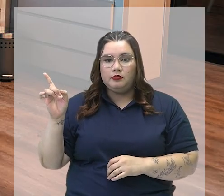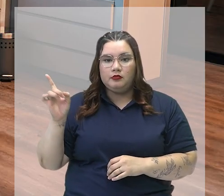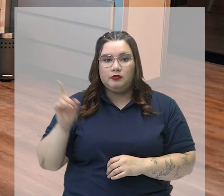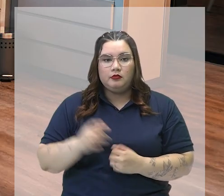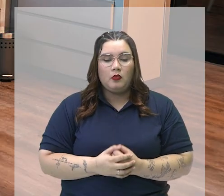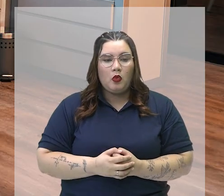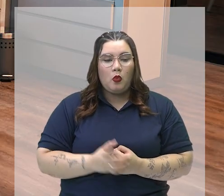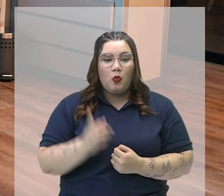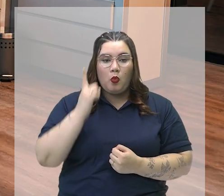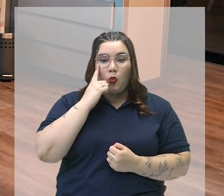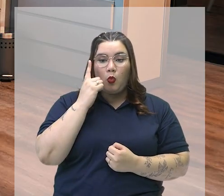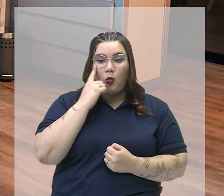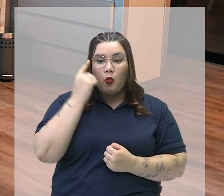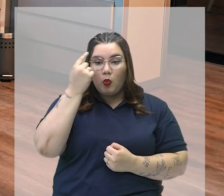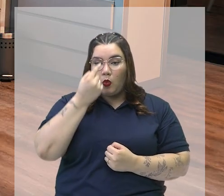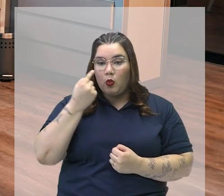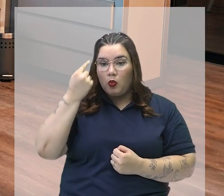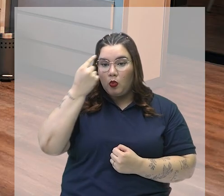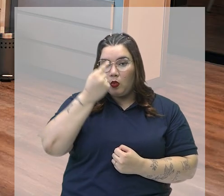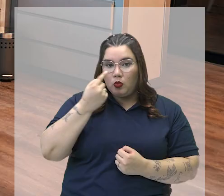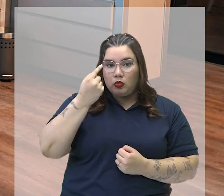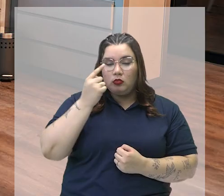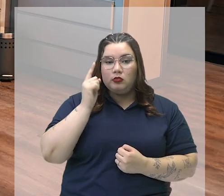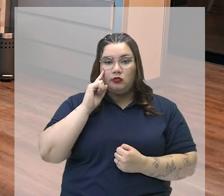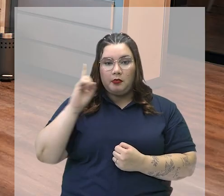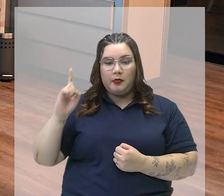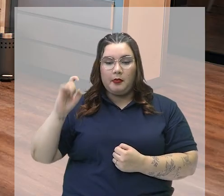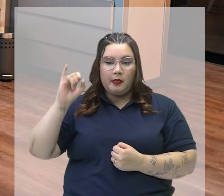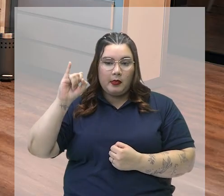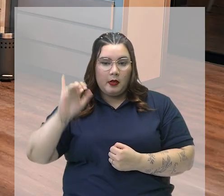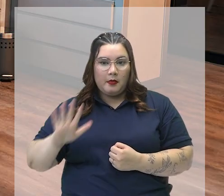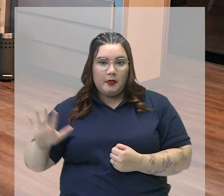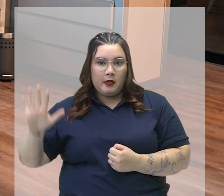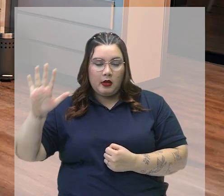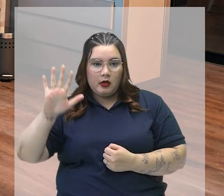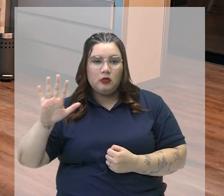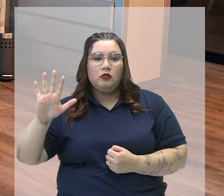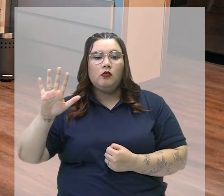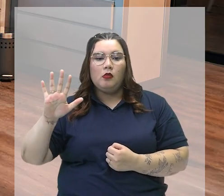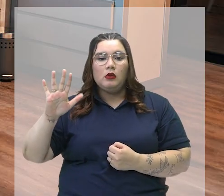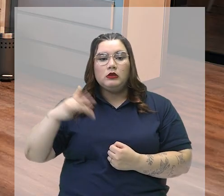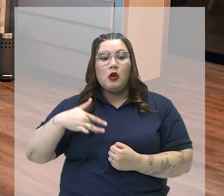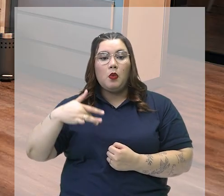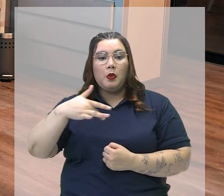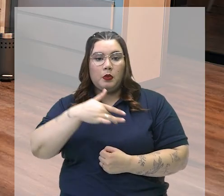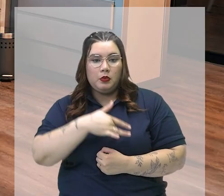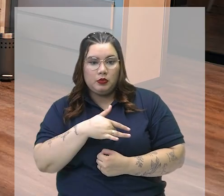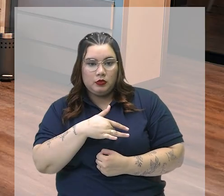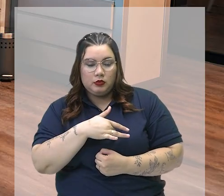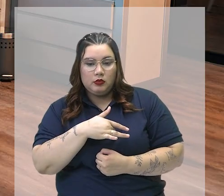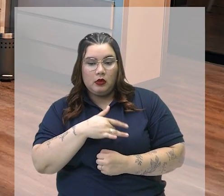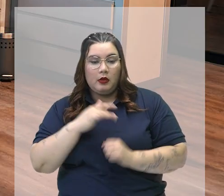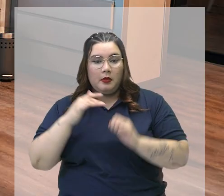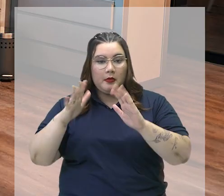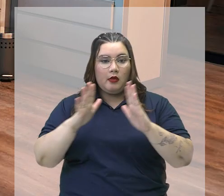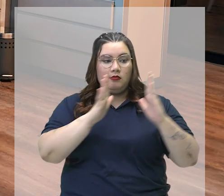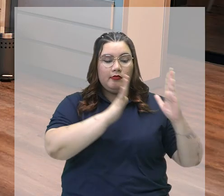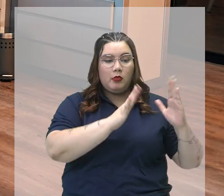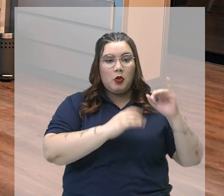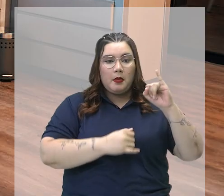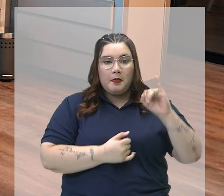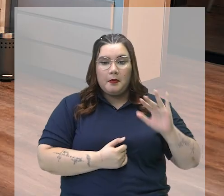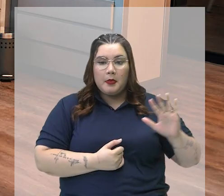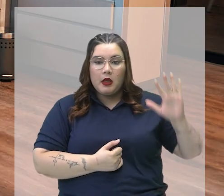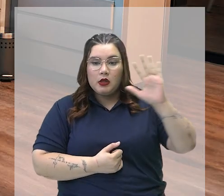olho humano, né? São os olhos, certo? É um olho saudável, veja só. Aí, ao lado, nós vamos